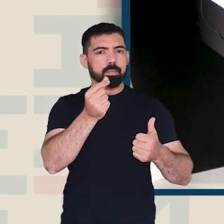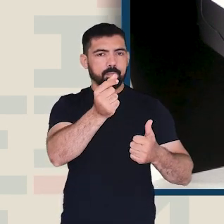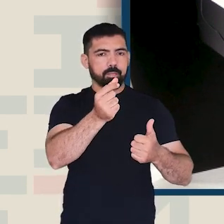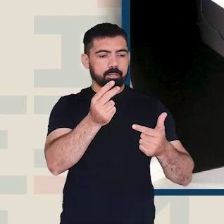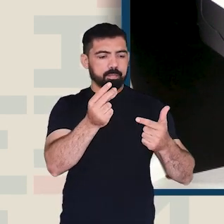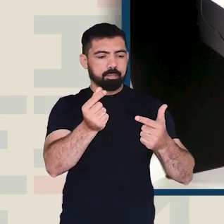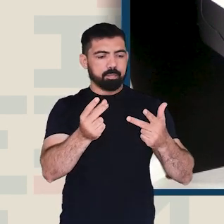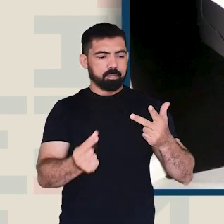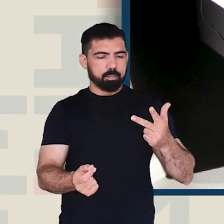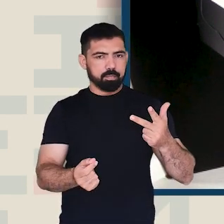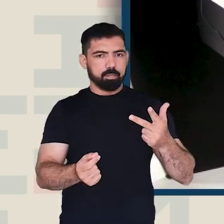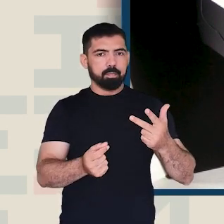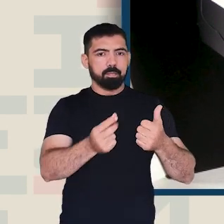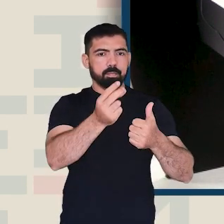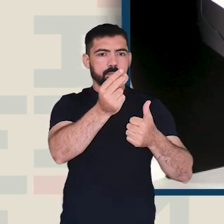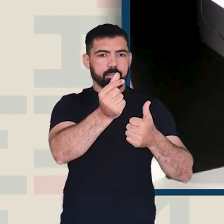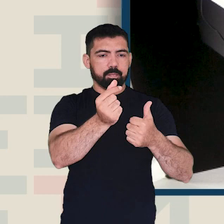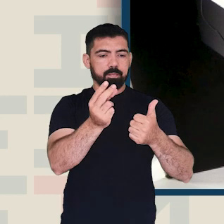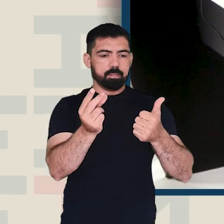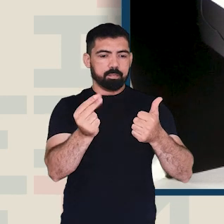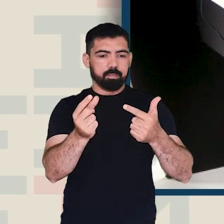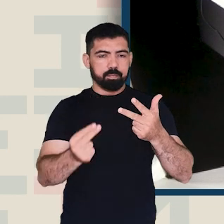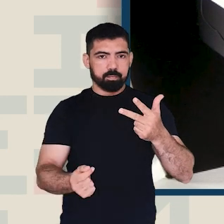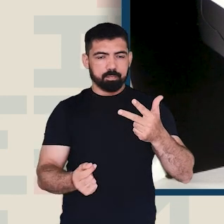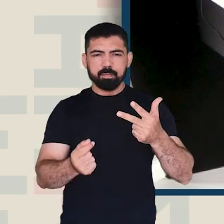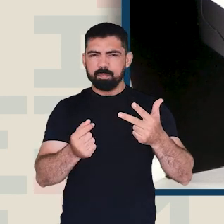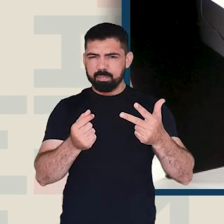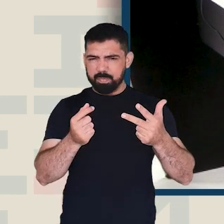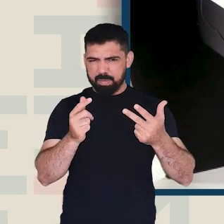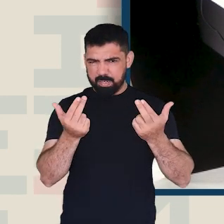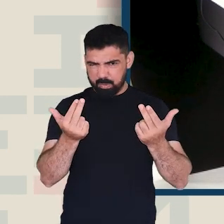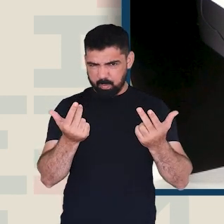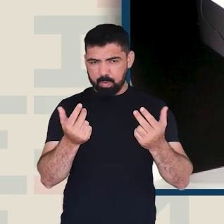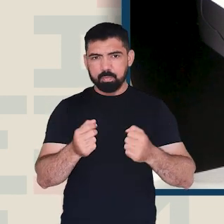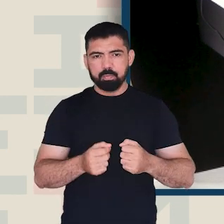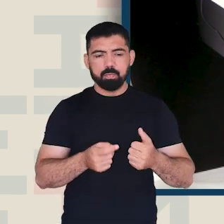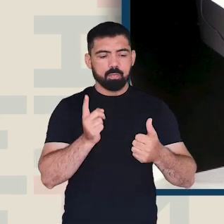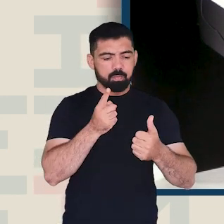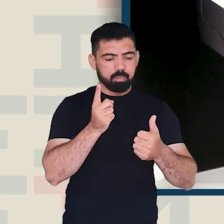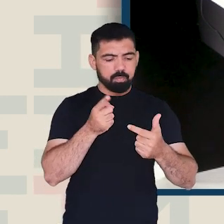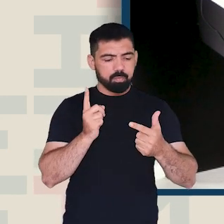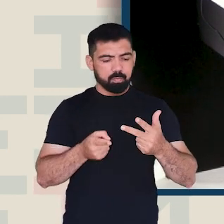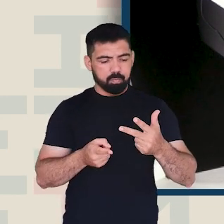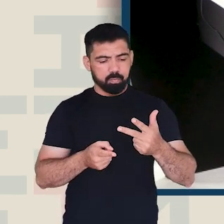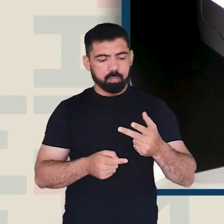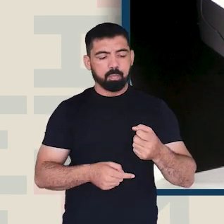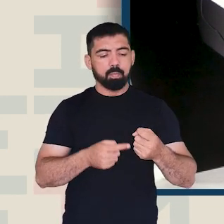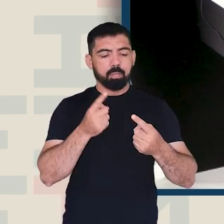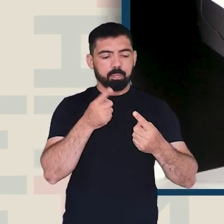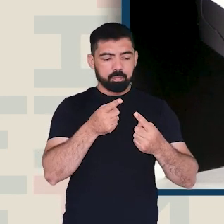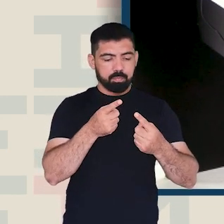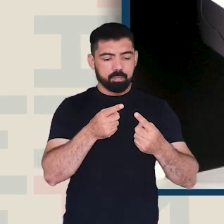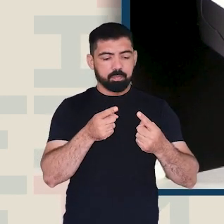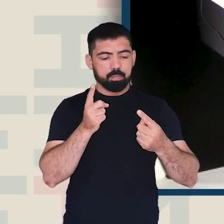parece que estão iguais, né? Só que tem uma rápida e duas lentas.